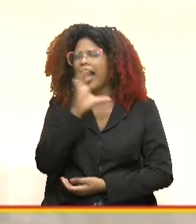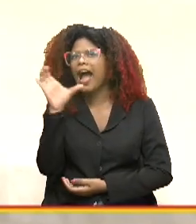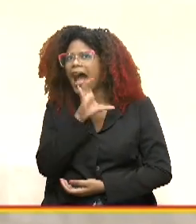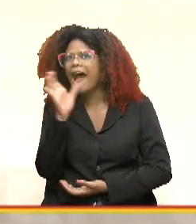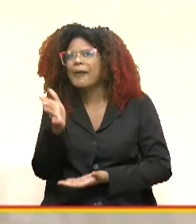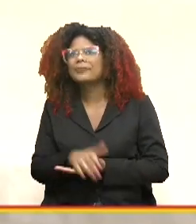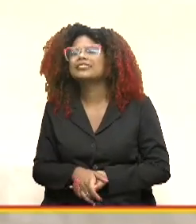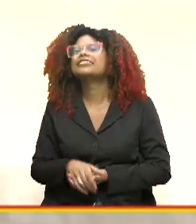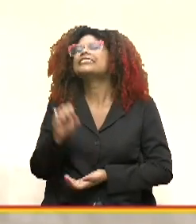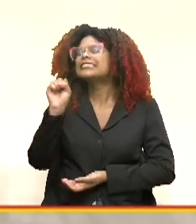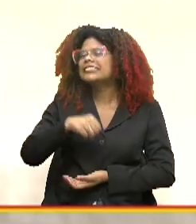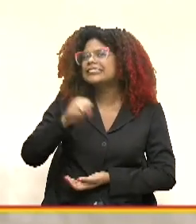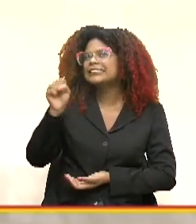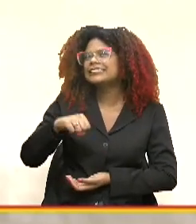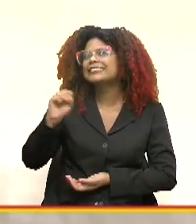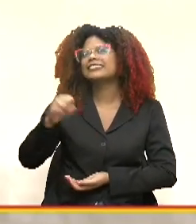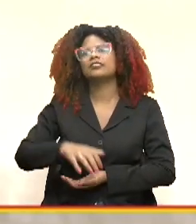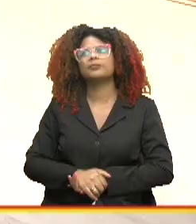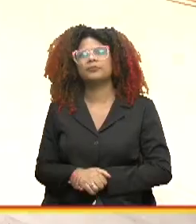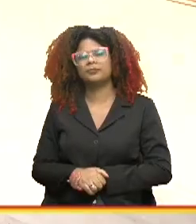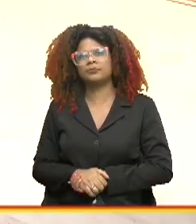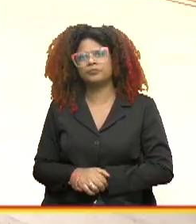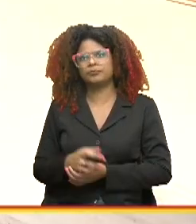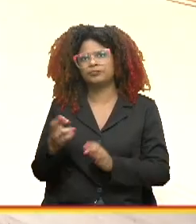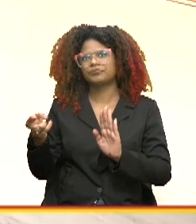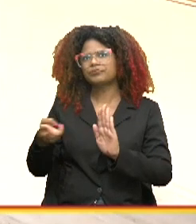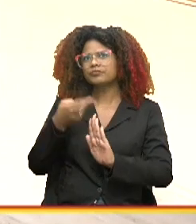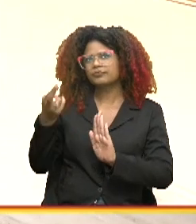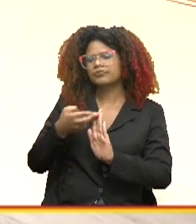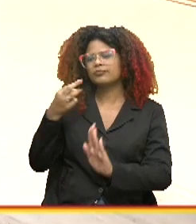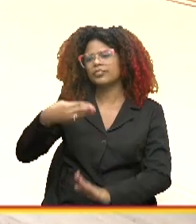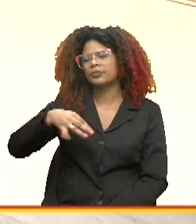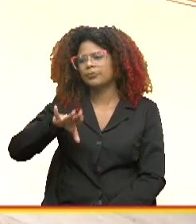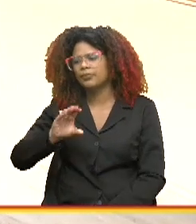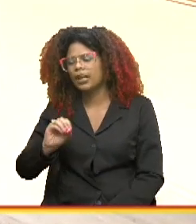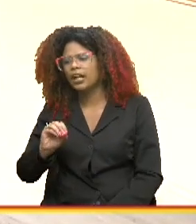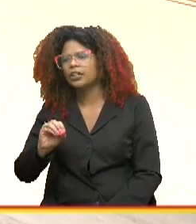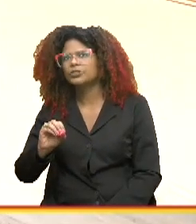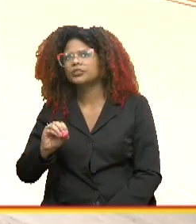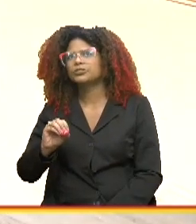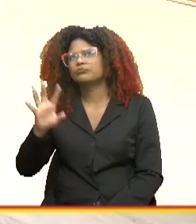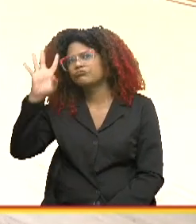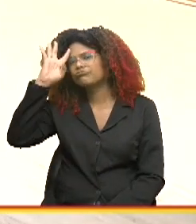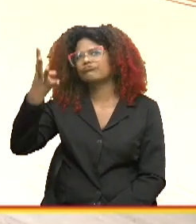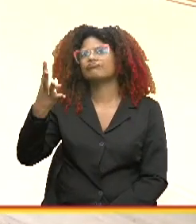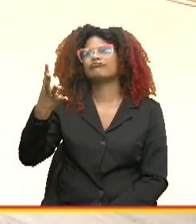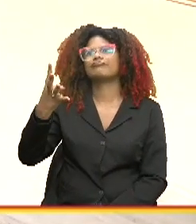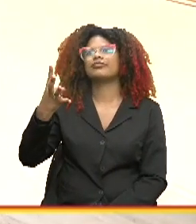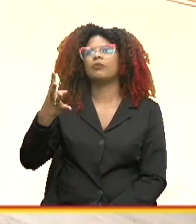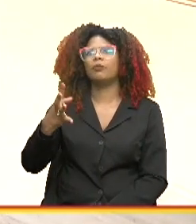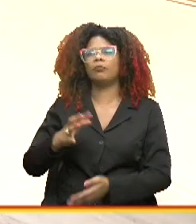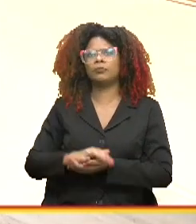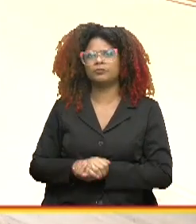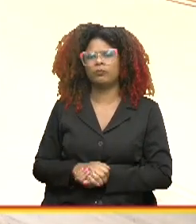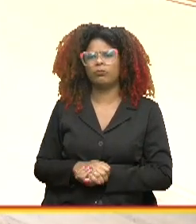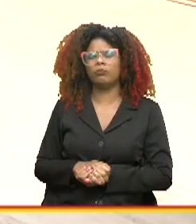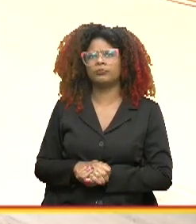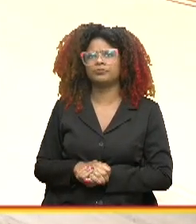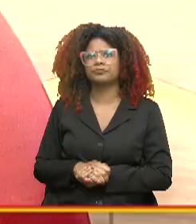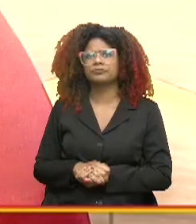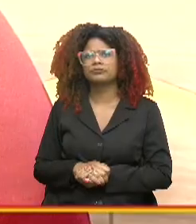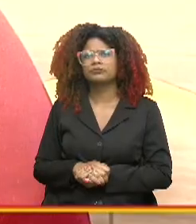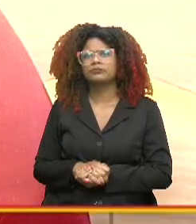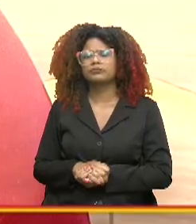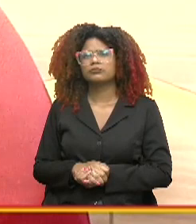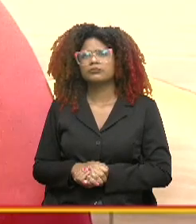rápidas né super rápido a resolução Saiu em maio aí decidimos e na verdade daí isso tudo então no ano de